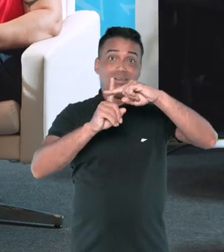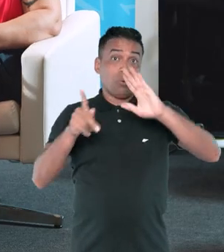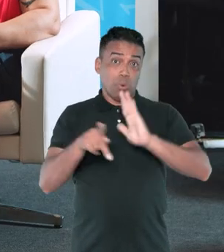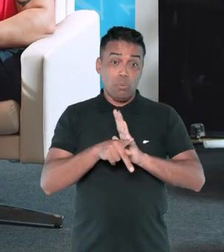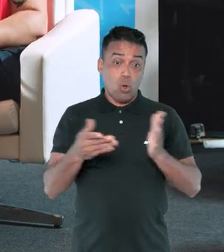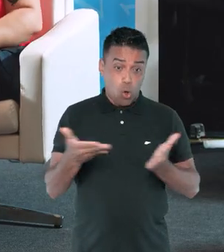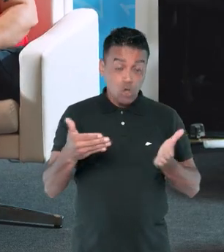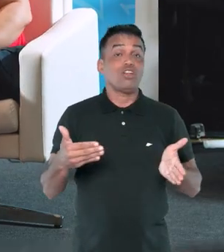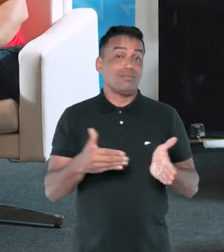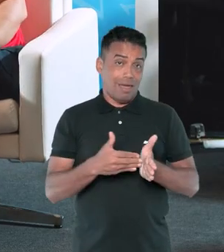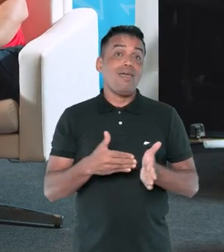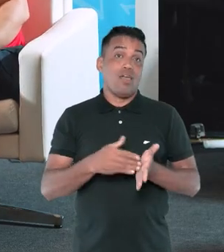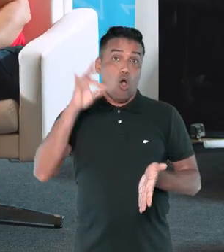original.